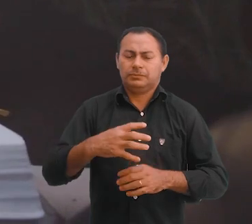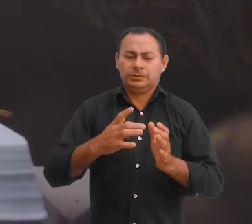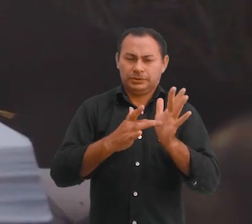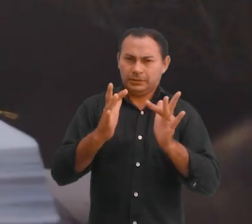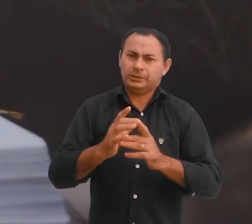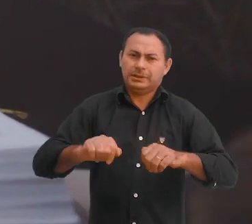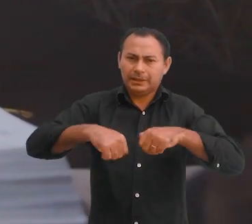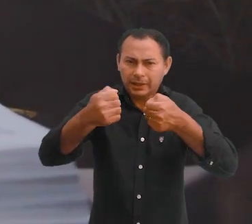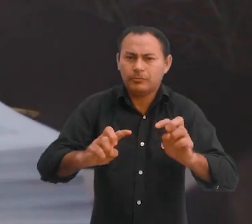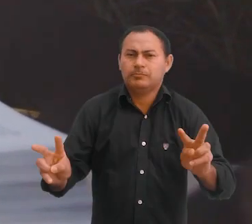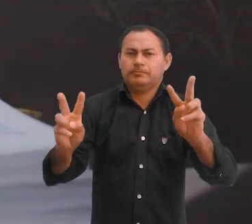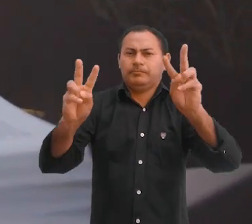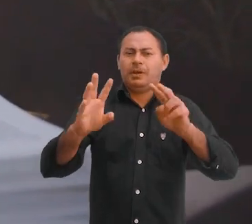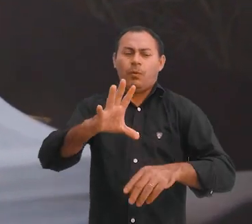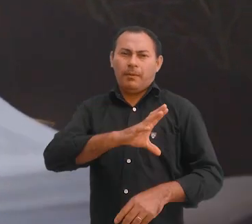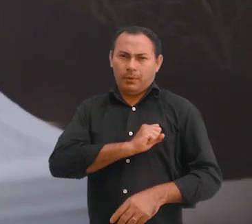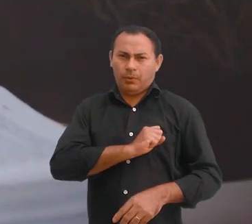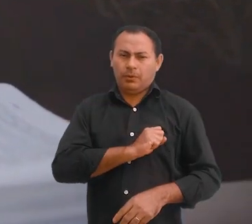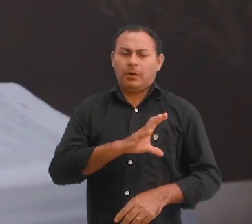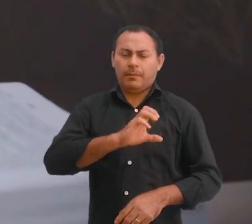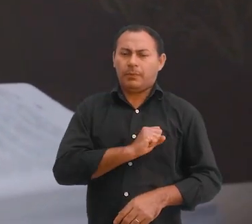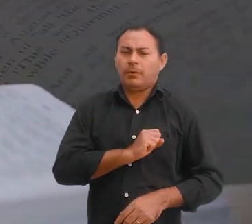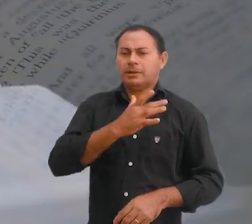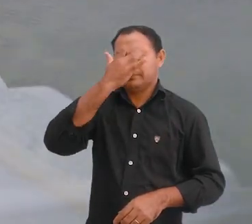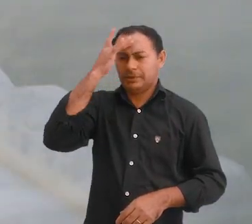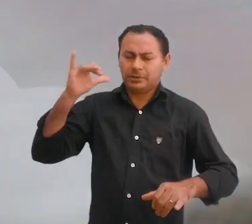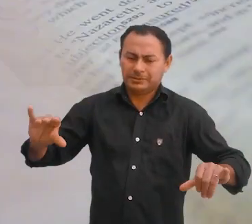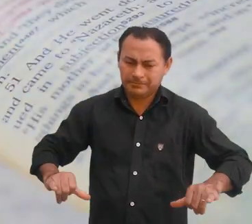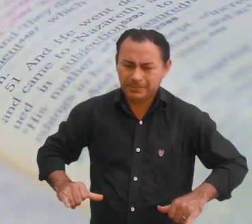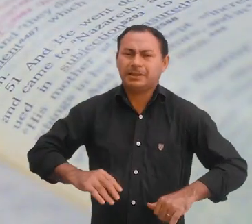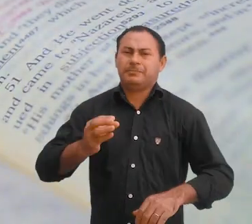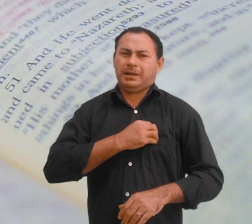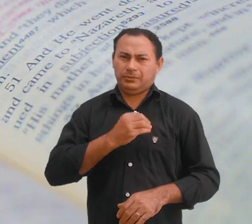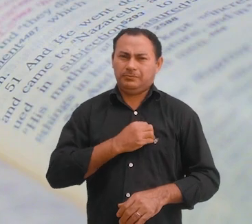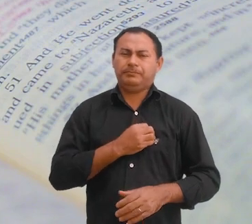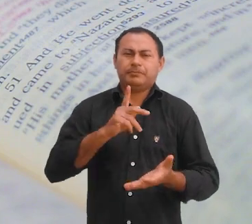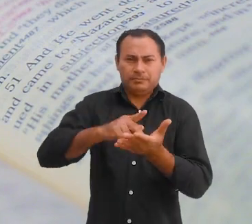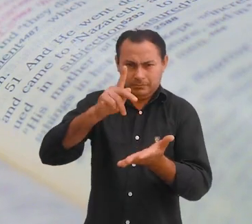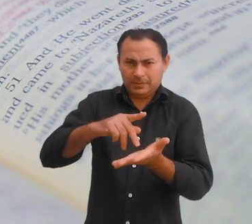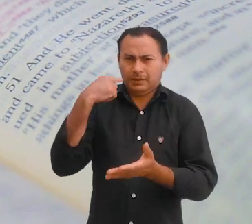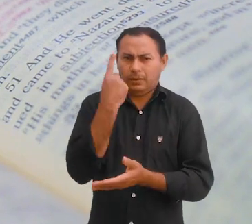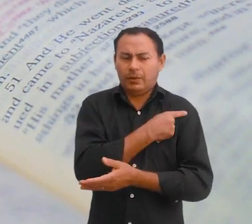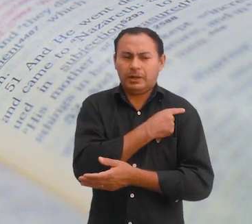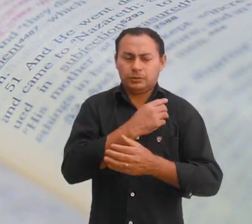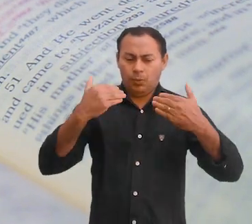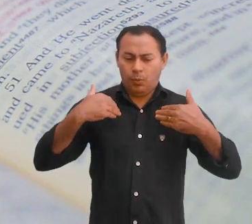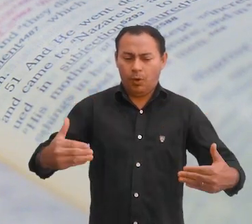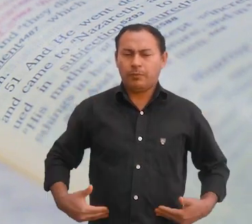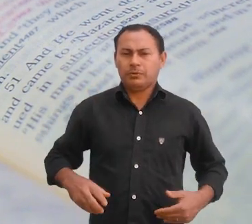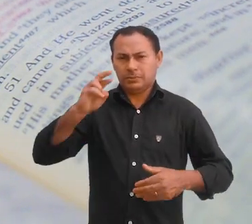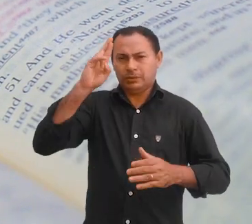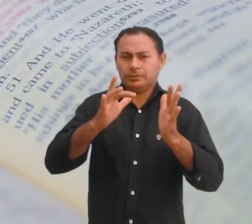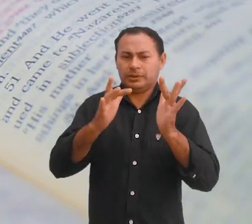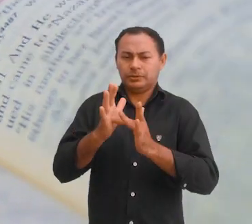o Senhor Jesus deu valor ao amor aos perdidos. Na verdade, somos o